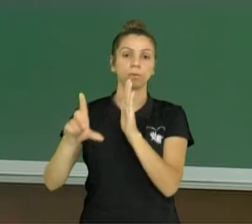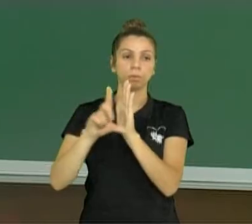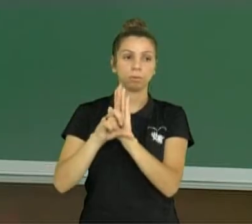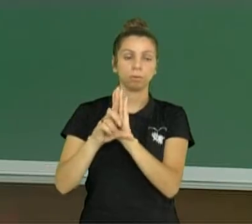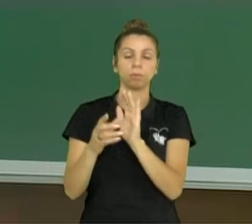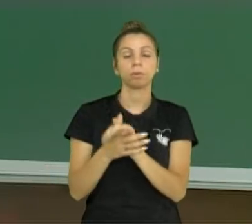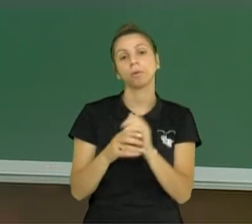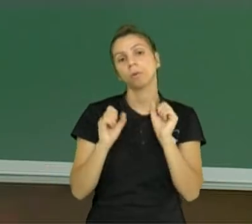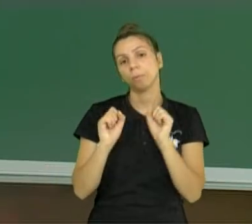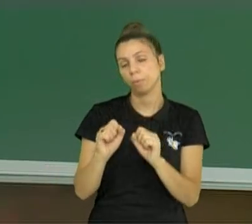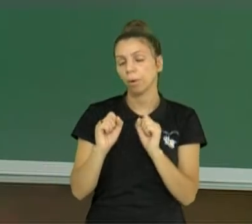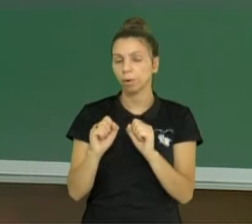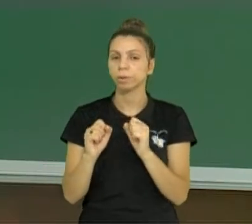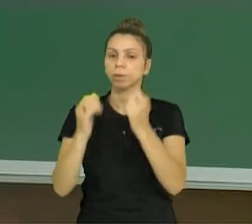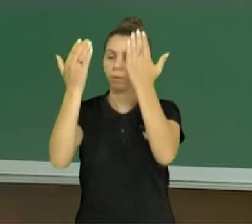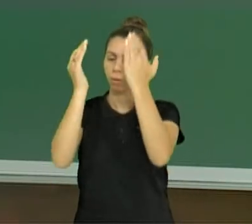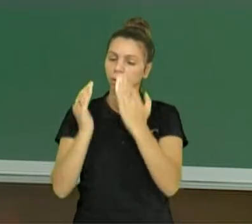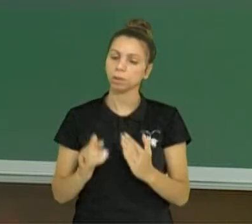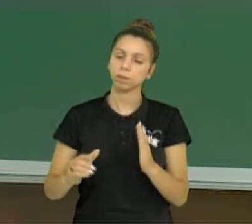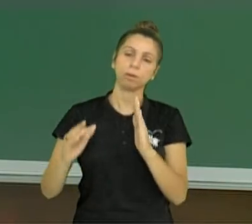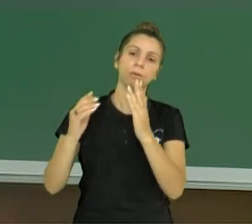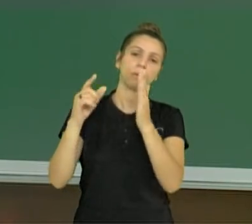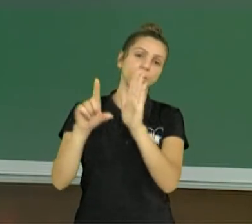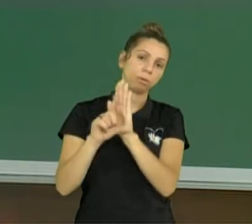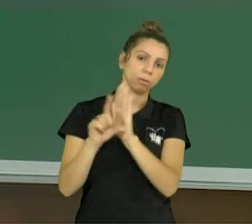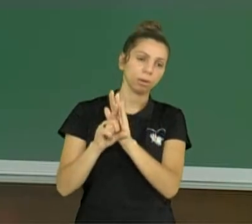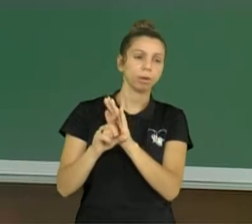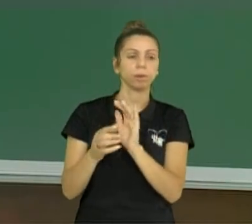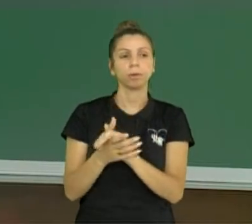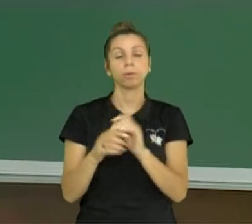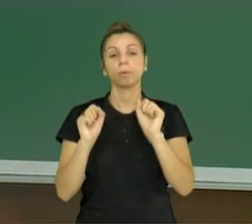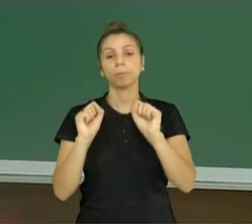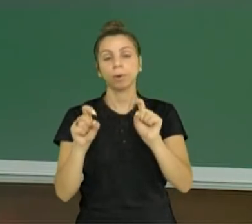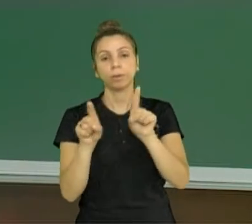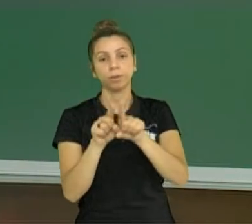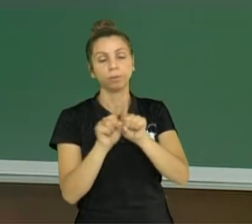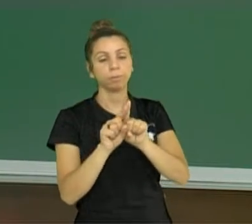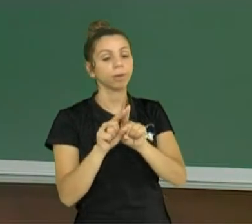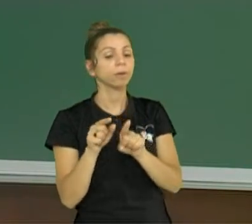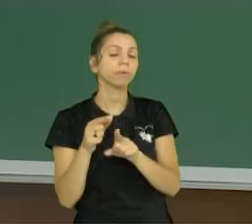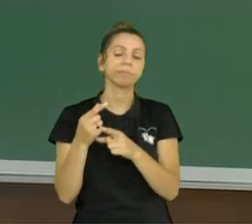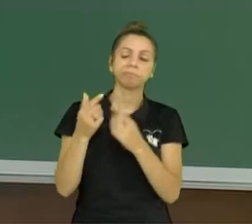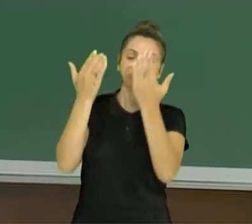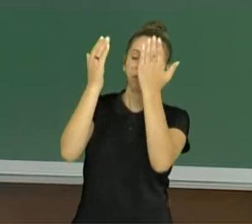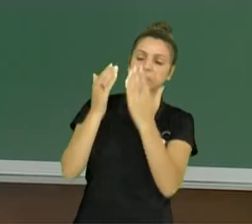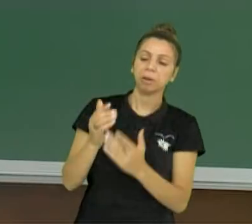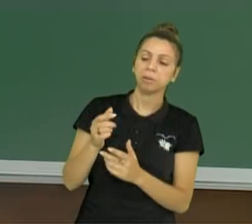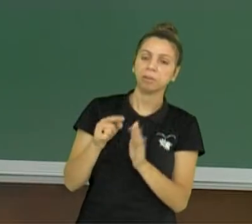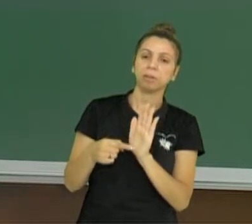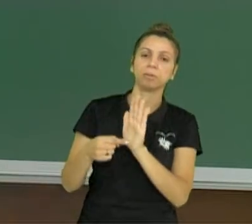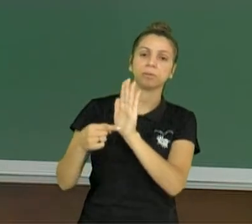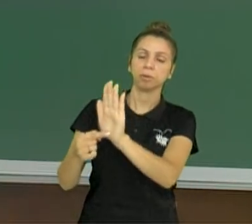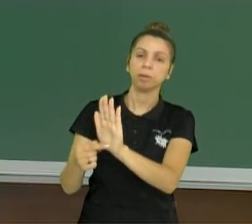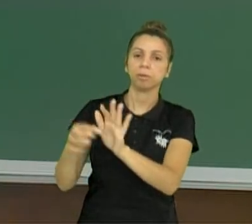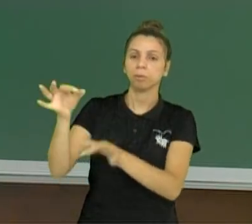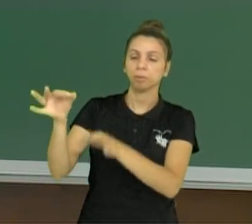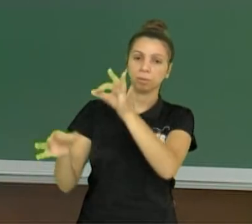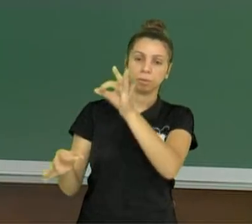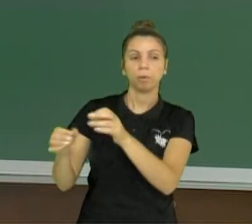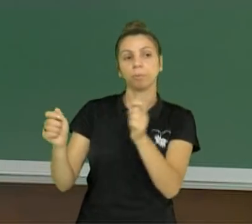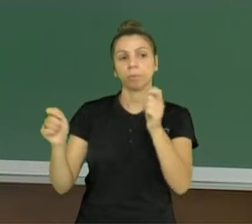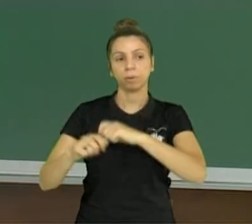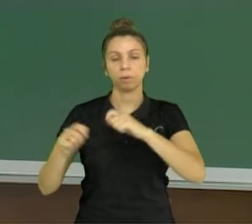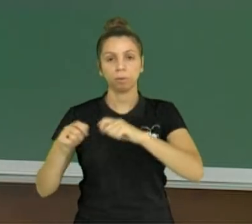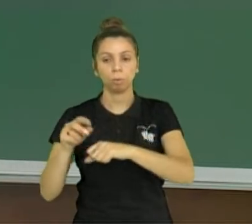leis inconstitucionais do Congresso, como também o Congresso pode analisar as indicações de juízes para a Suprema Corte. Um interfere no